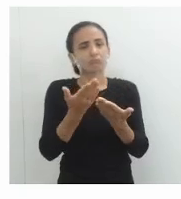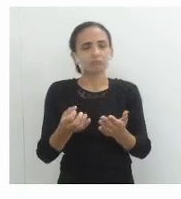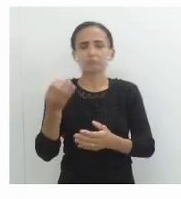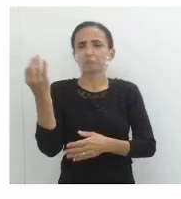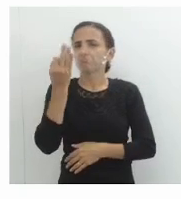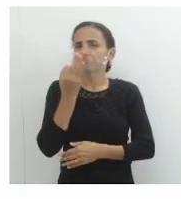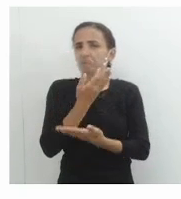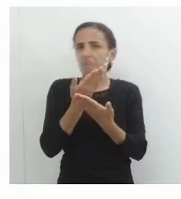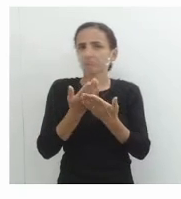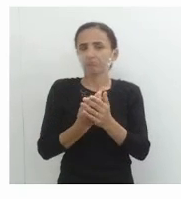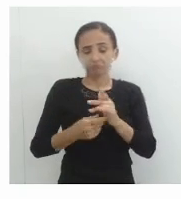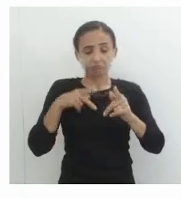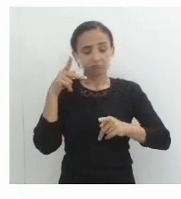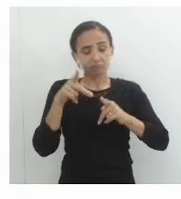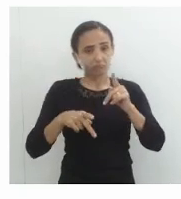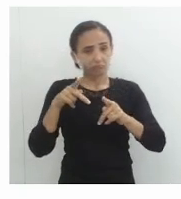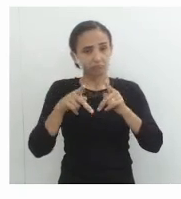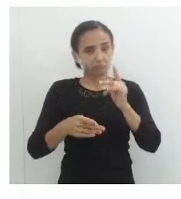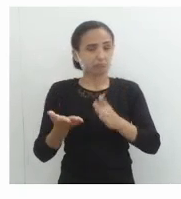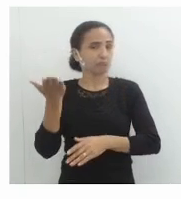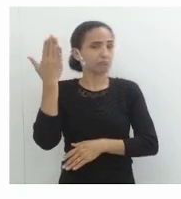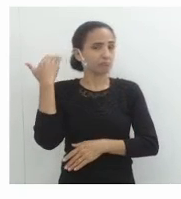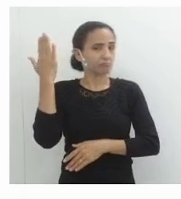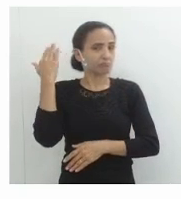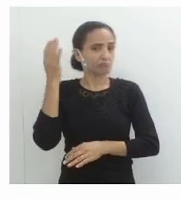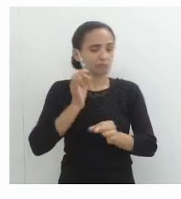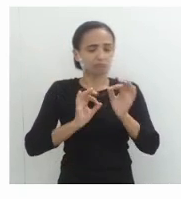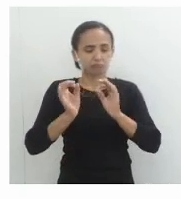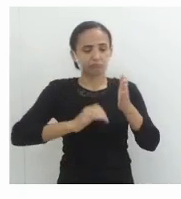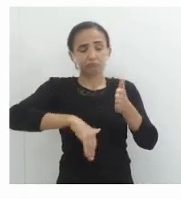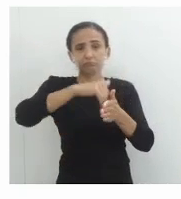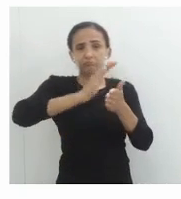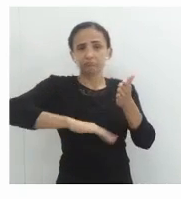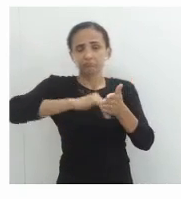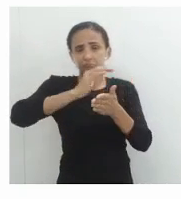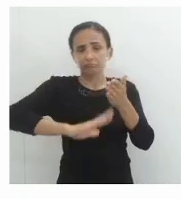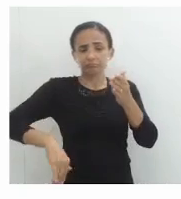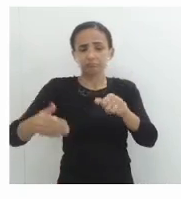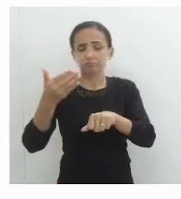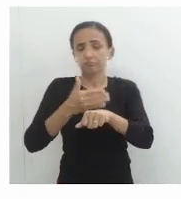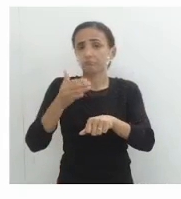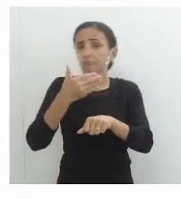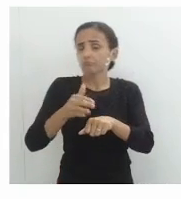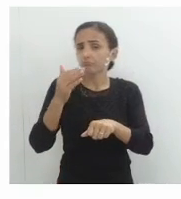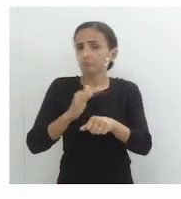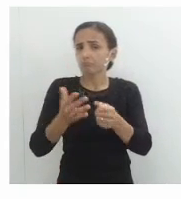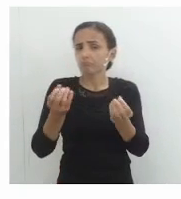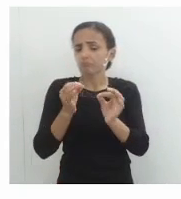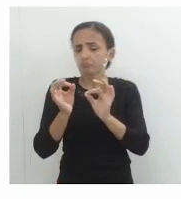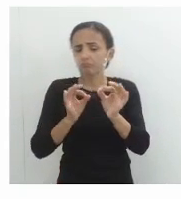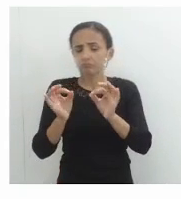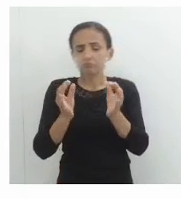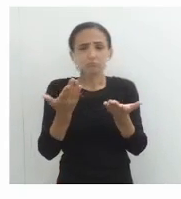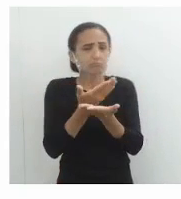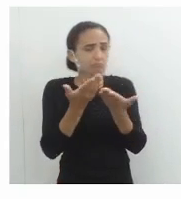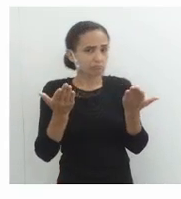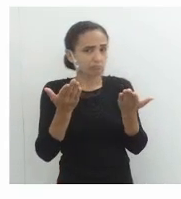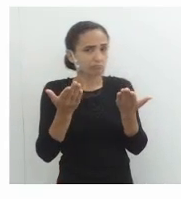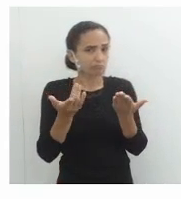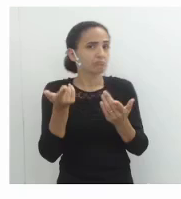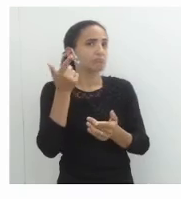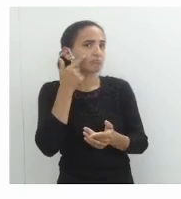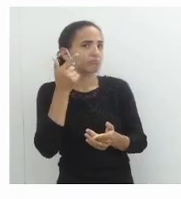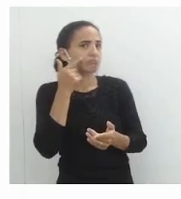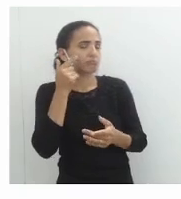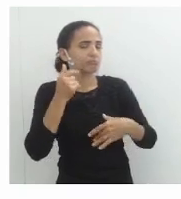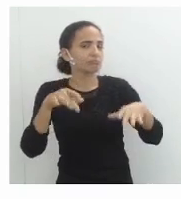povos antigos pintavam utilizando a técnica que conheciam na época, que era a perspectiva bidimensional, certo? Então, e aí,